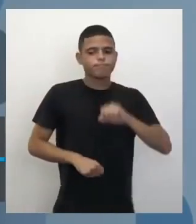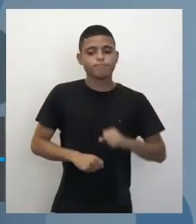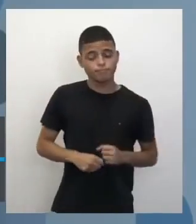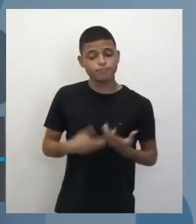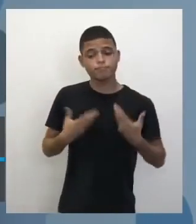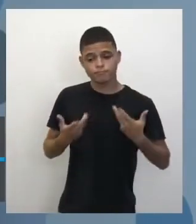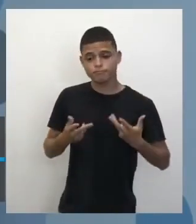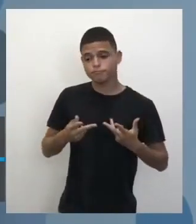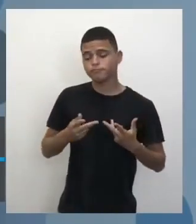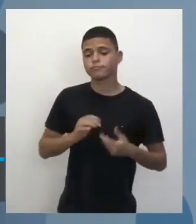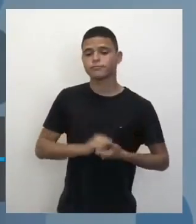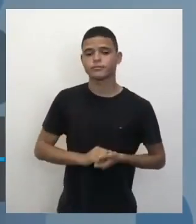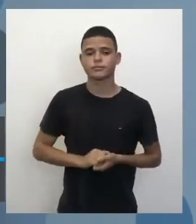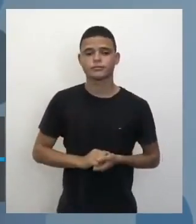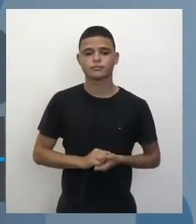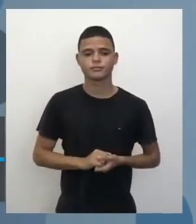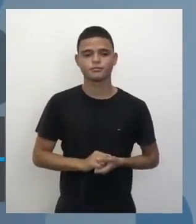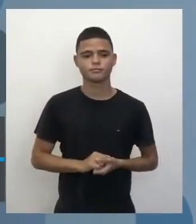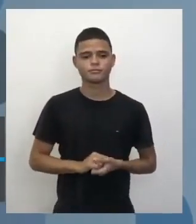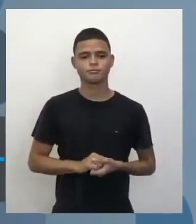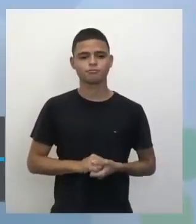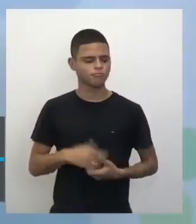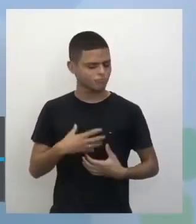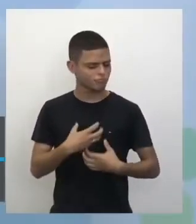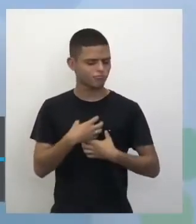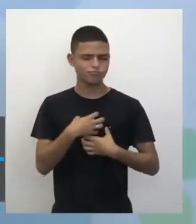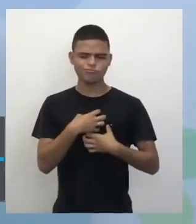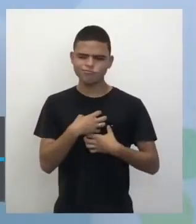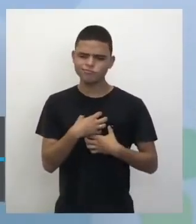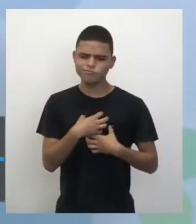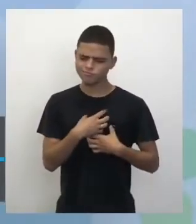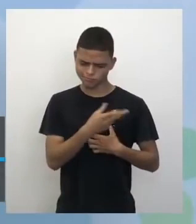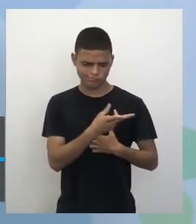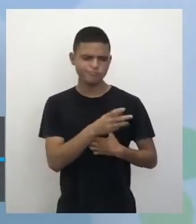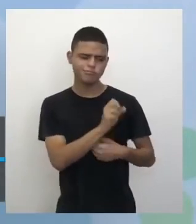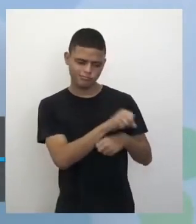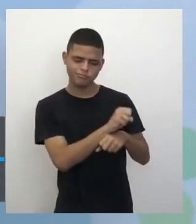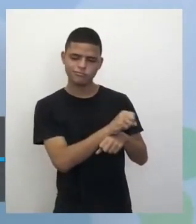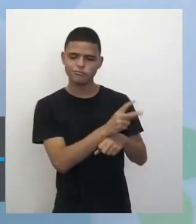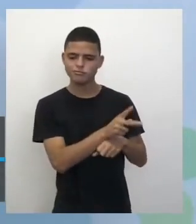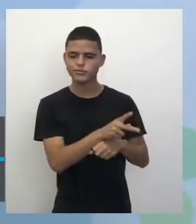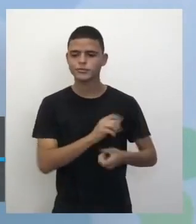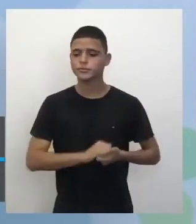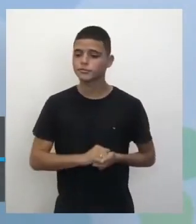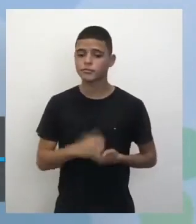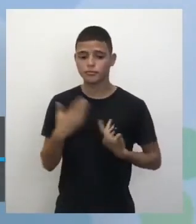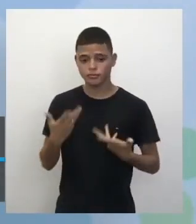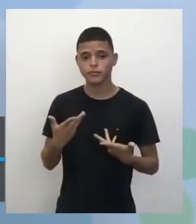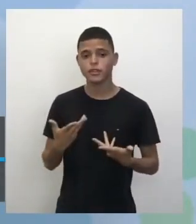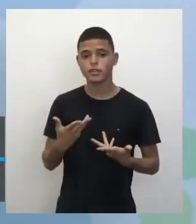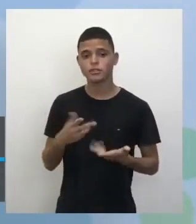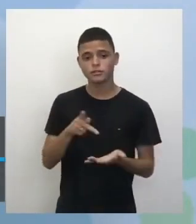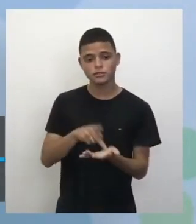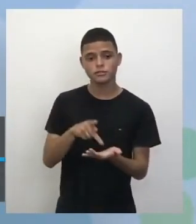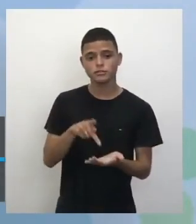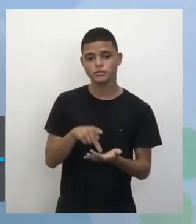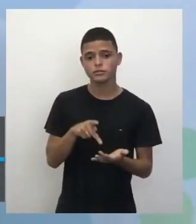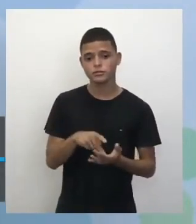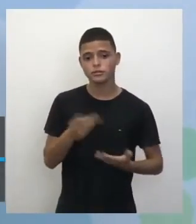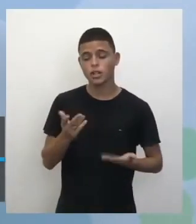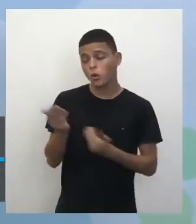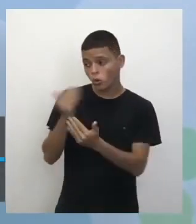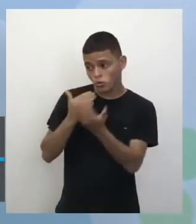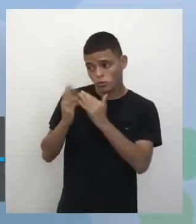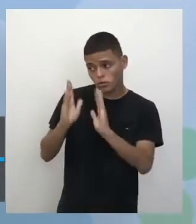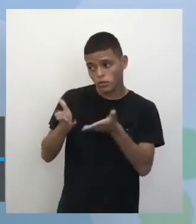né? É isso, tô emotivo hoje, não? Hoje você tá emotivo, tá emotivo. Mas é justamente isso, é igual a gente tava